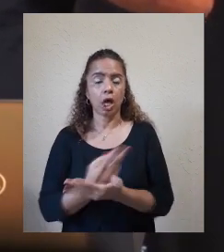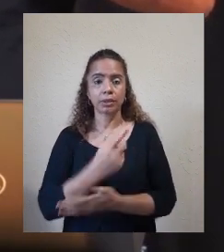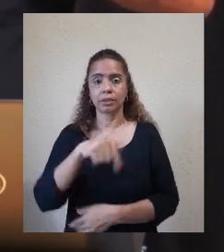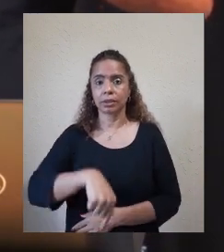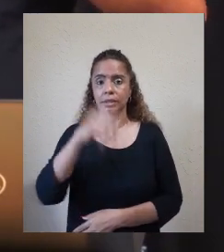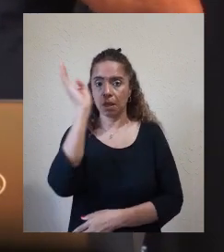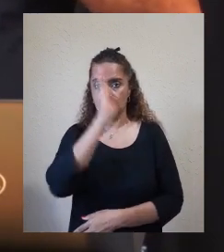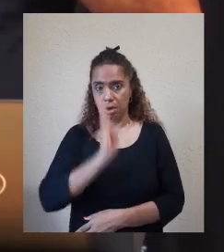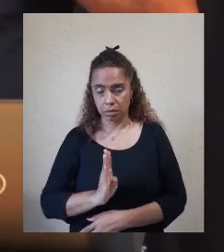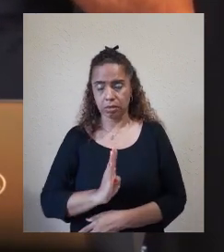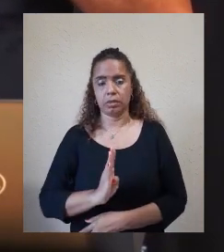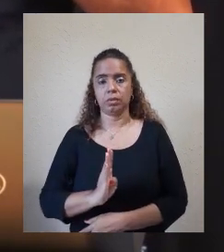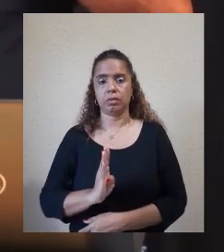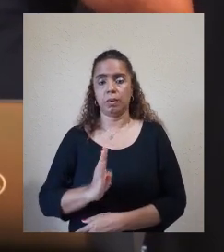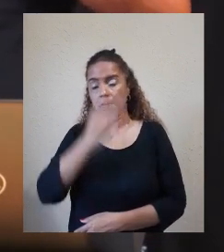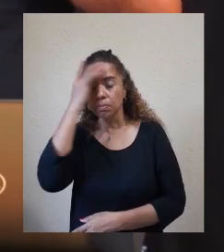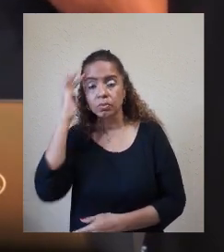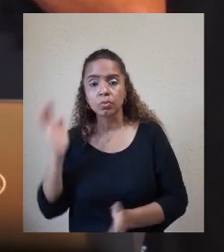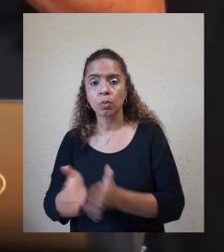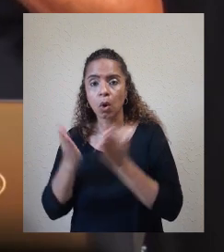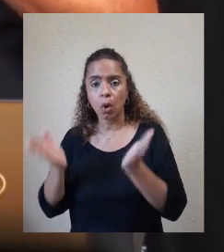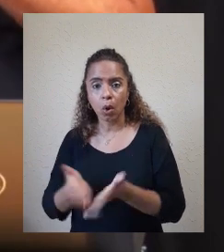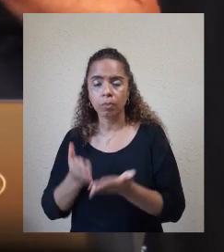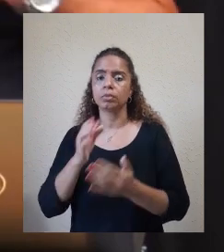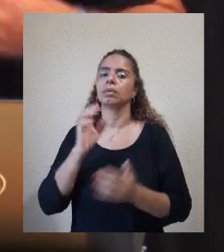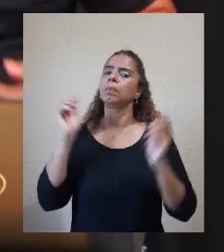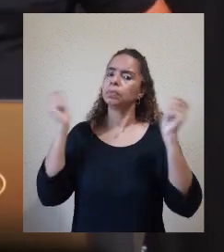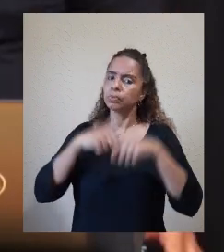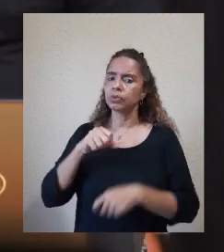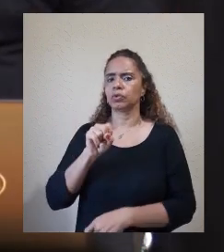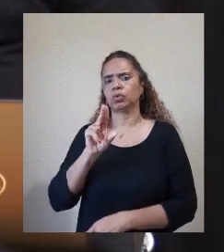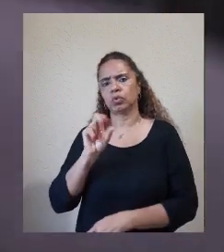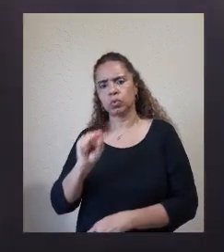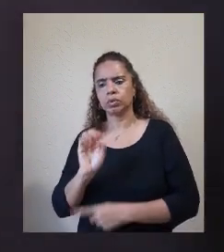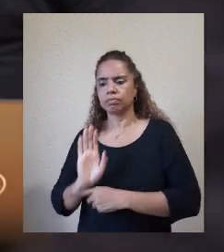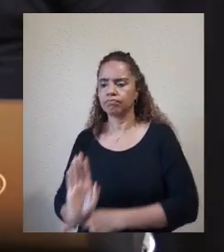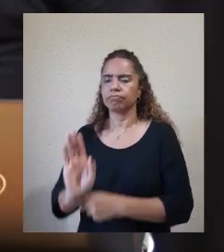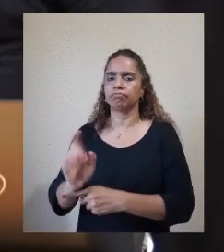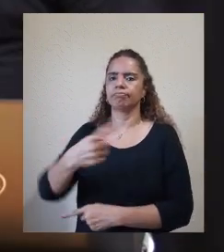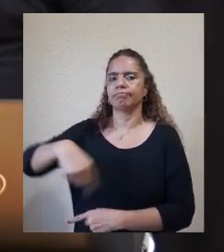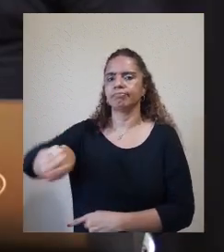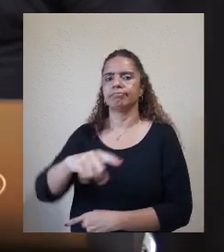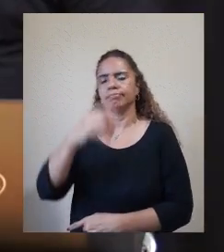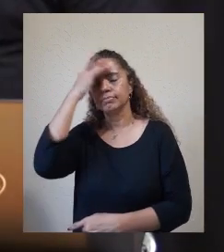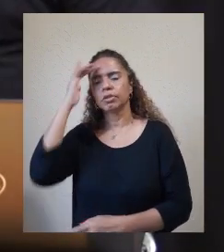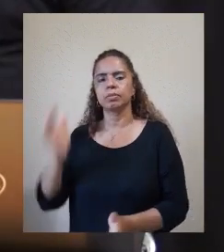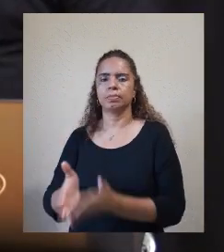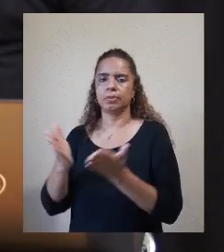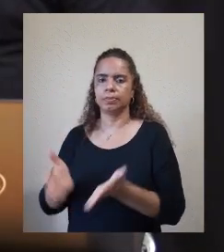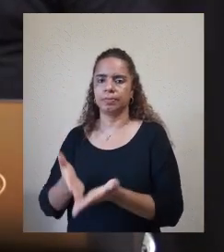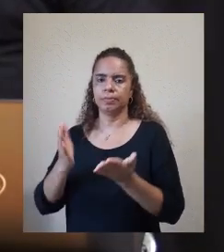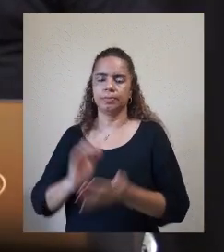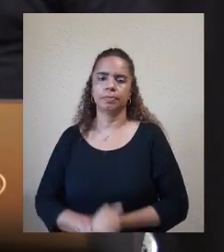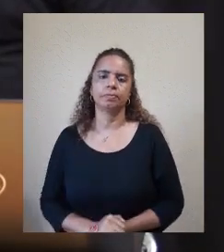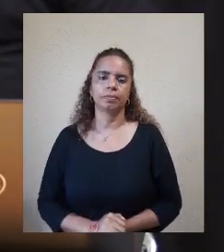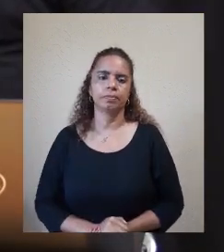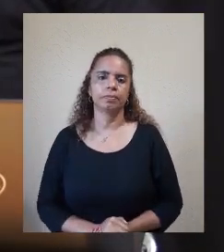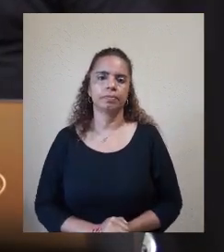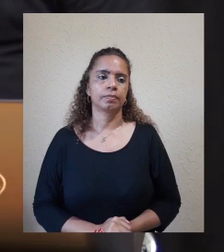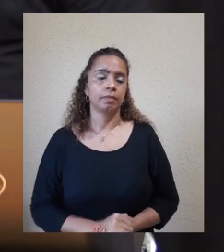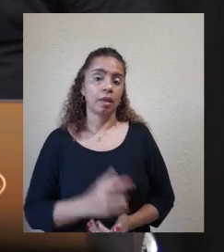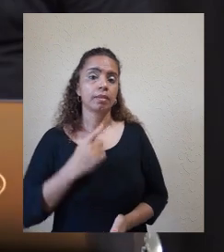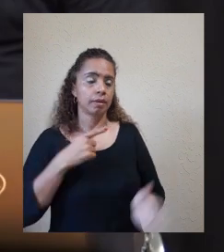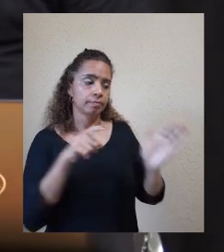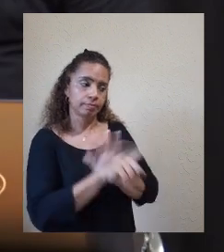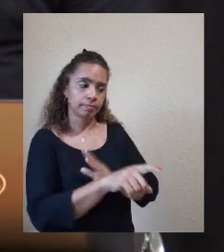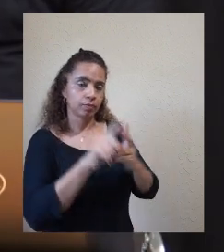forma, prestar assistência para essas pessoas. Bem, tem mais duas perguntas. Uma